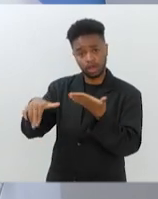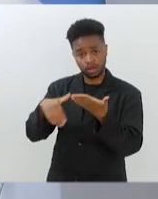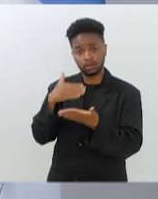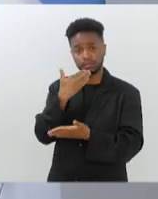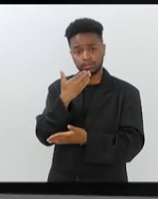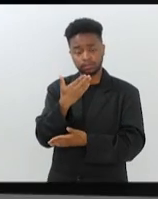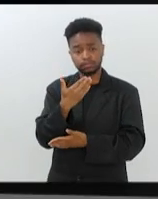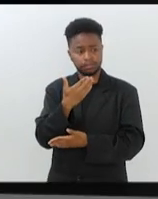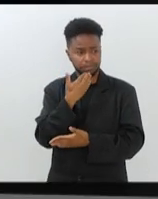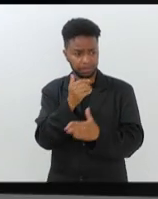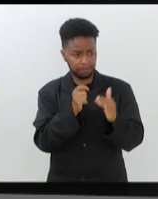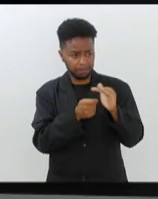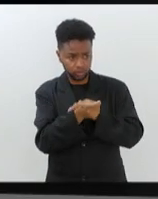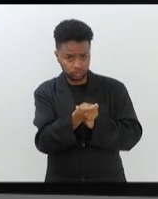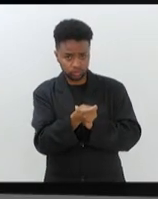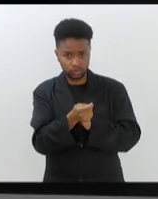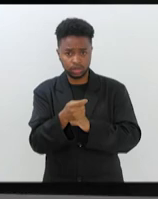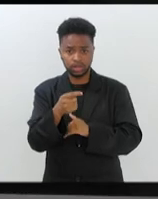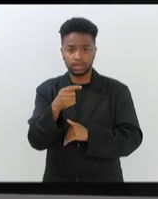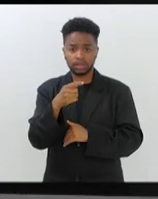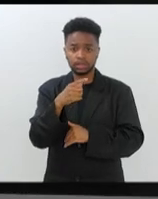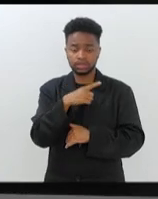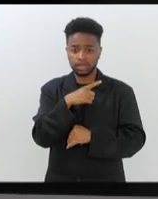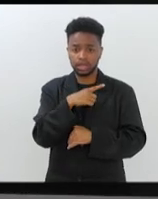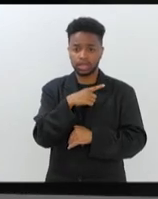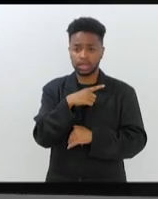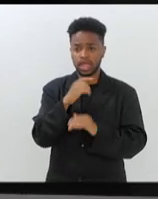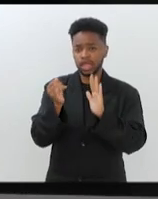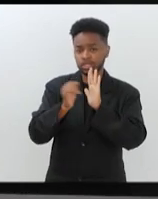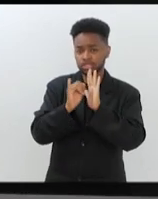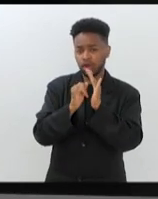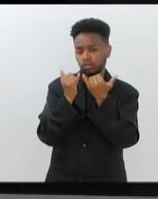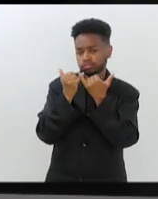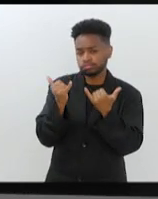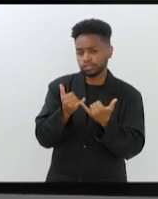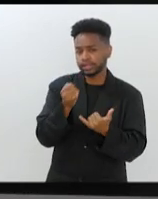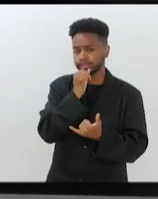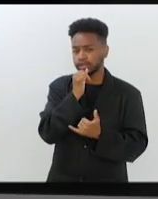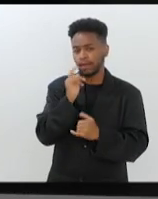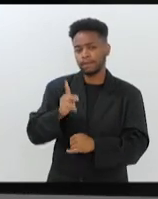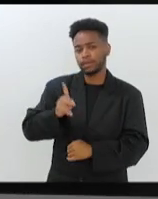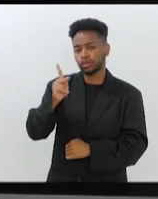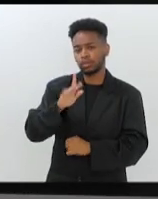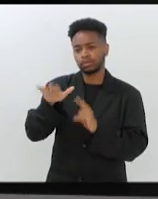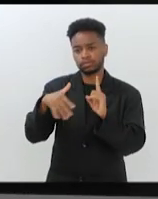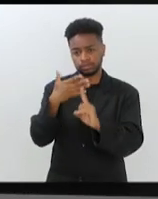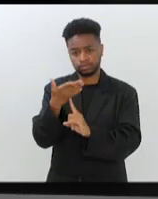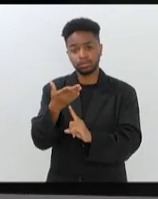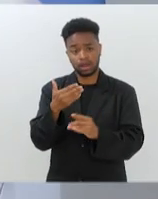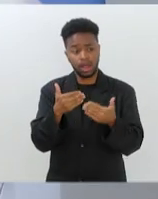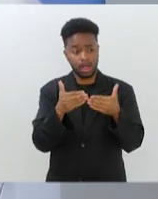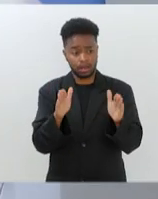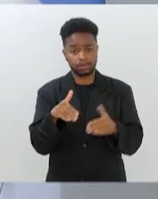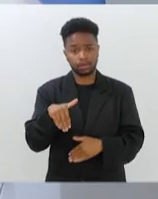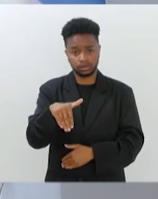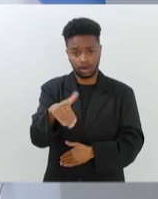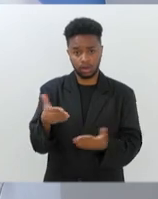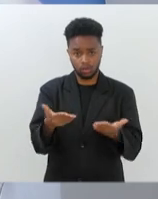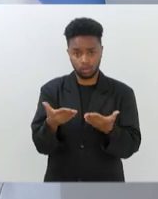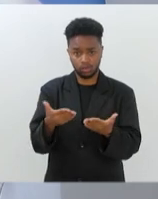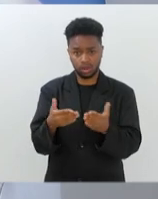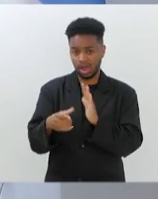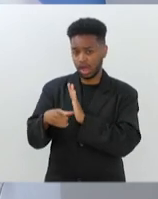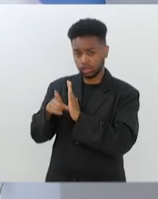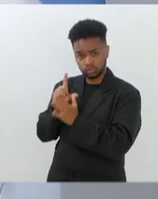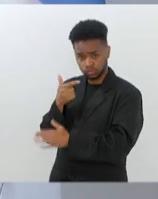patrocínio a a cedade abriu algum edital similar por exemplo ao Petrobras ambiental para Mas até então não